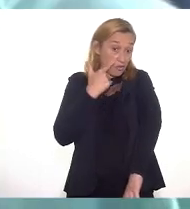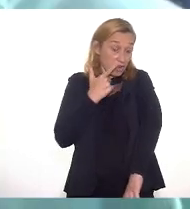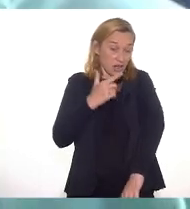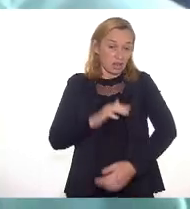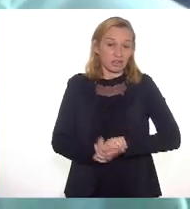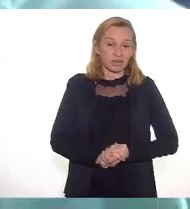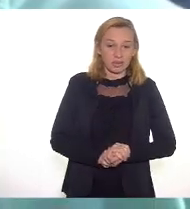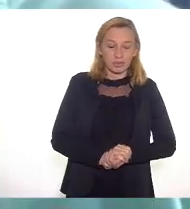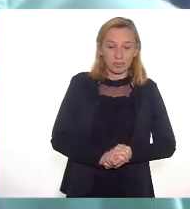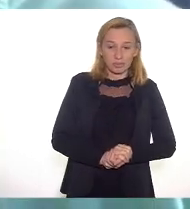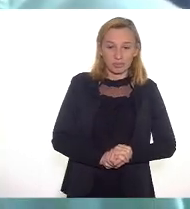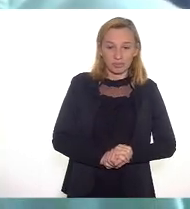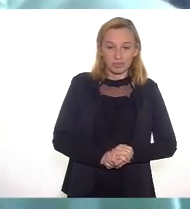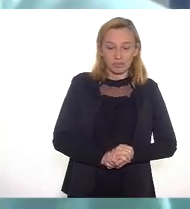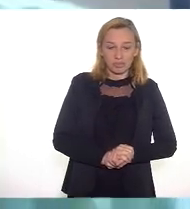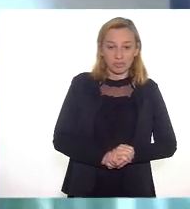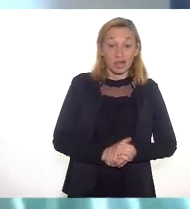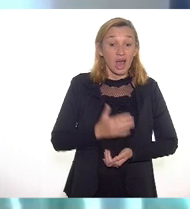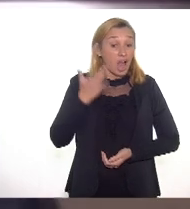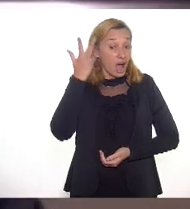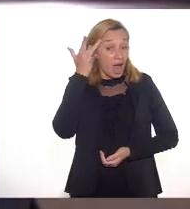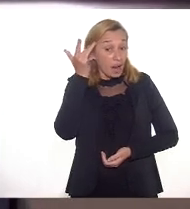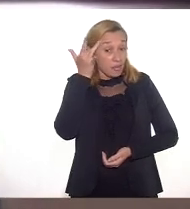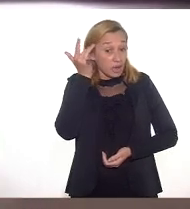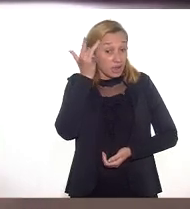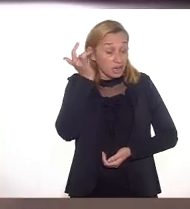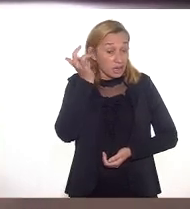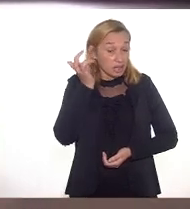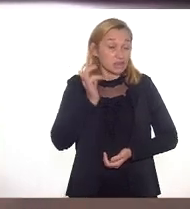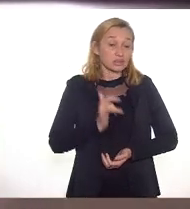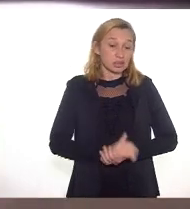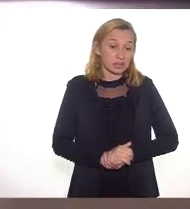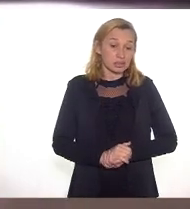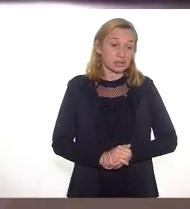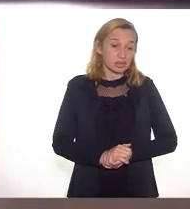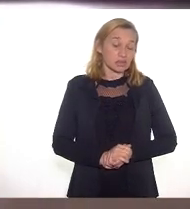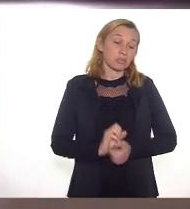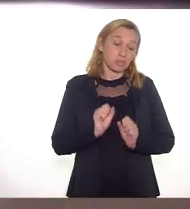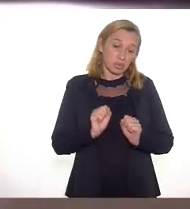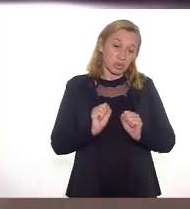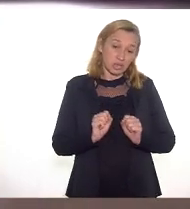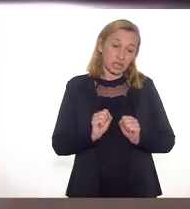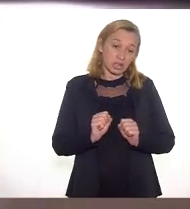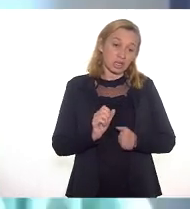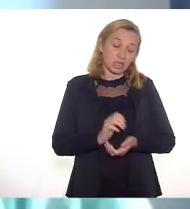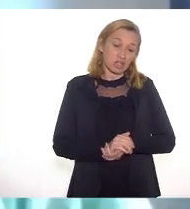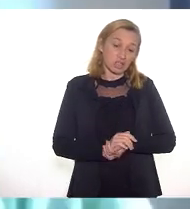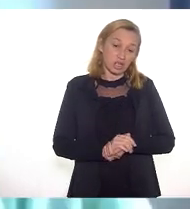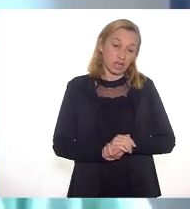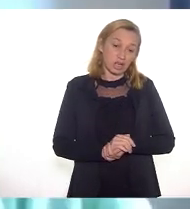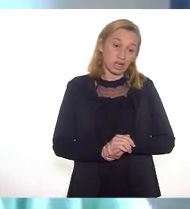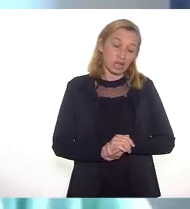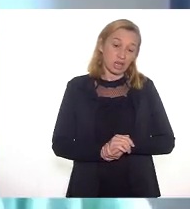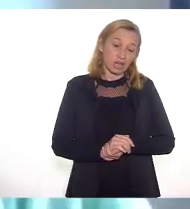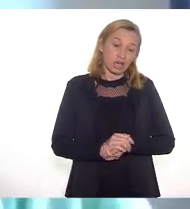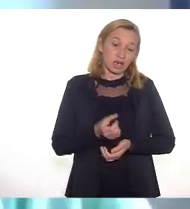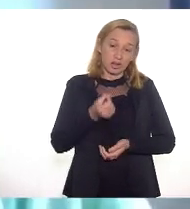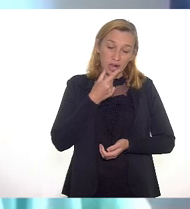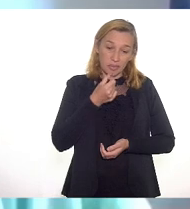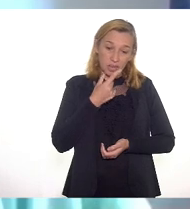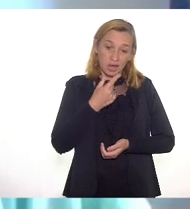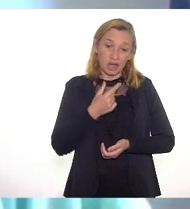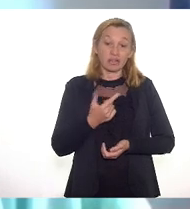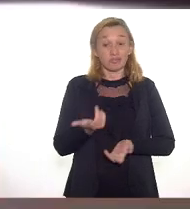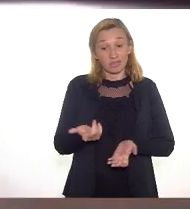da crise. E amanhã, teoricamente, eu poderia já tomar, porque hipertensão,